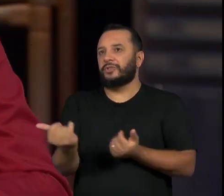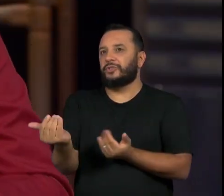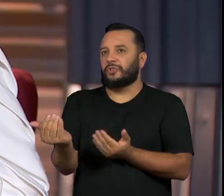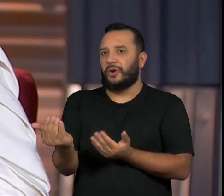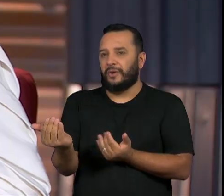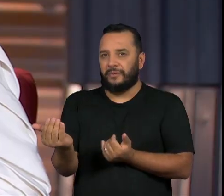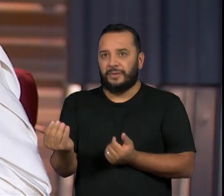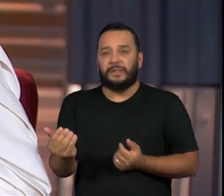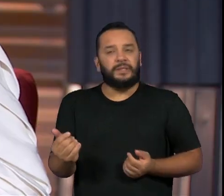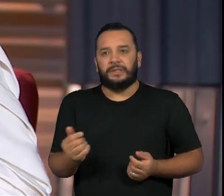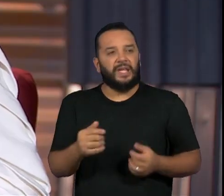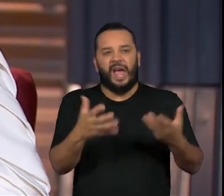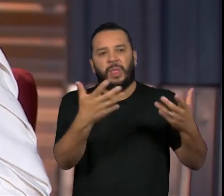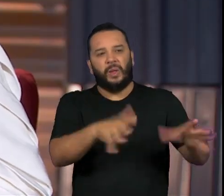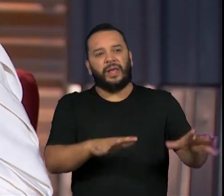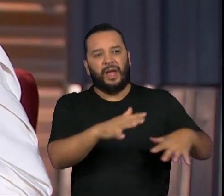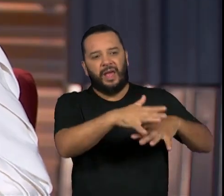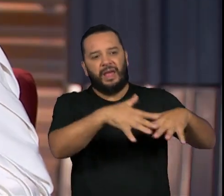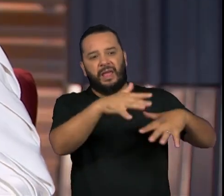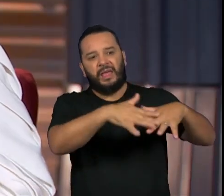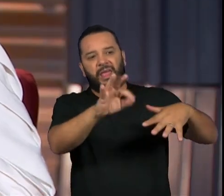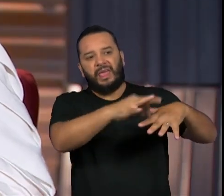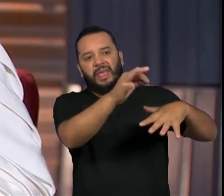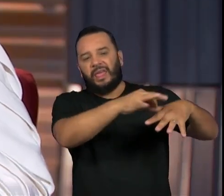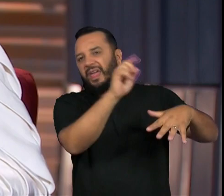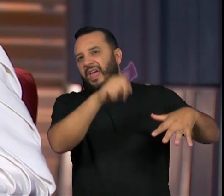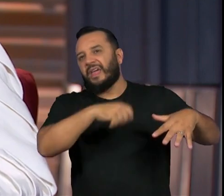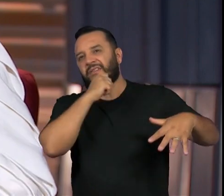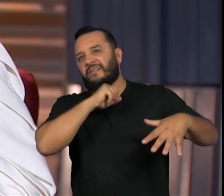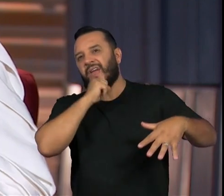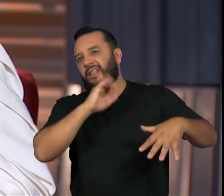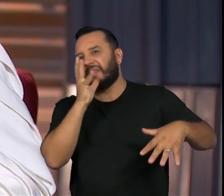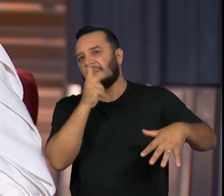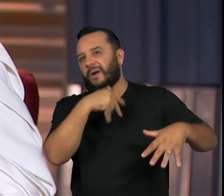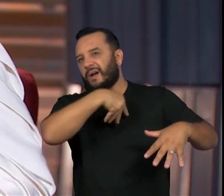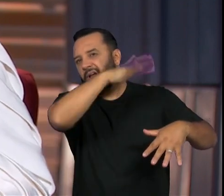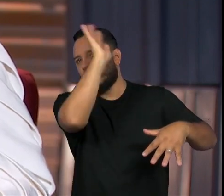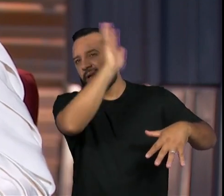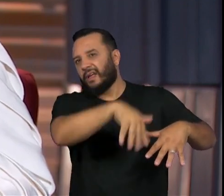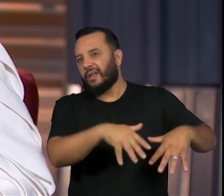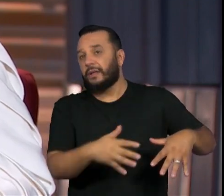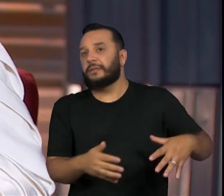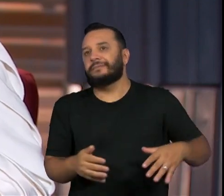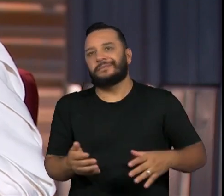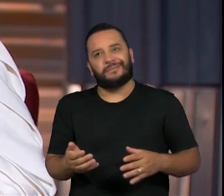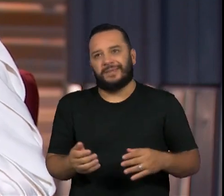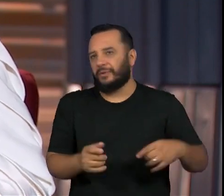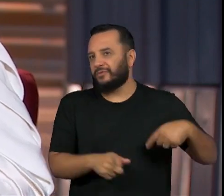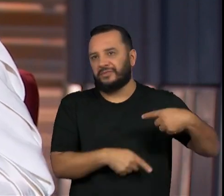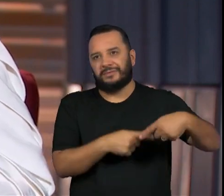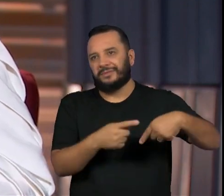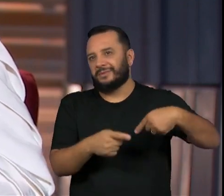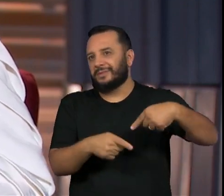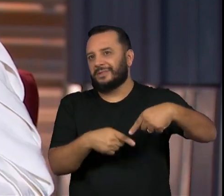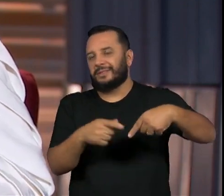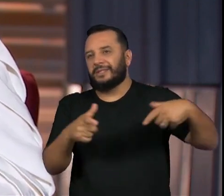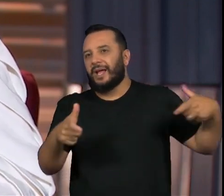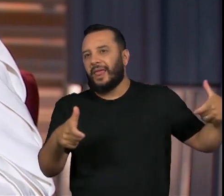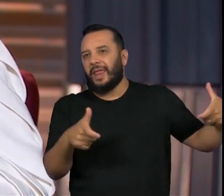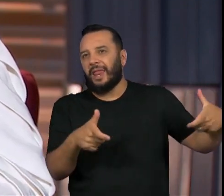não querem fazer, né? Um trabalho de gente velha, demora, né? Todos esses estereótipos. Então, eu não tenho como